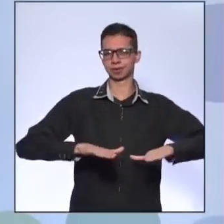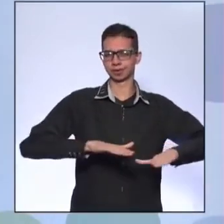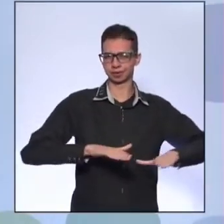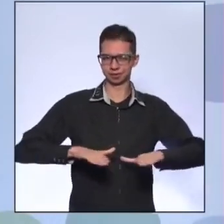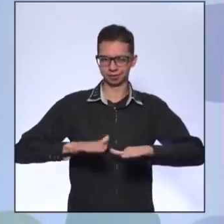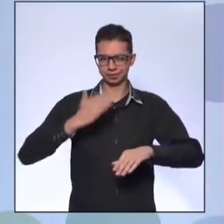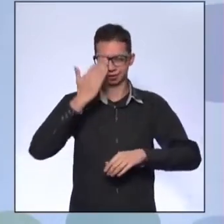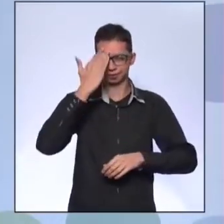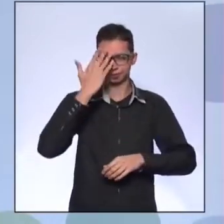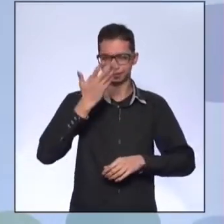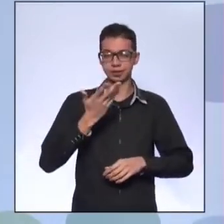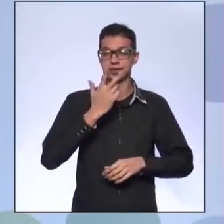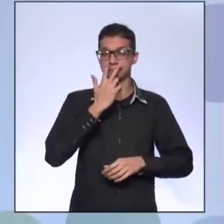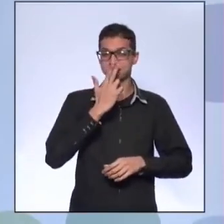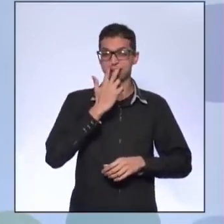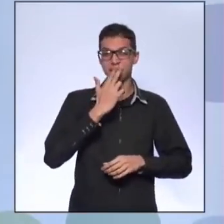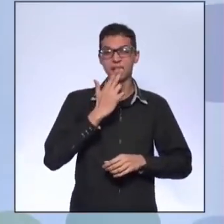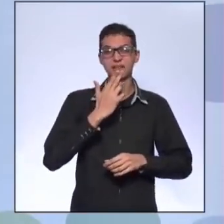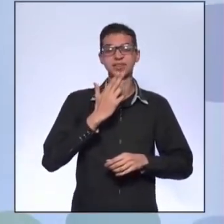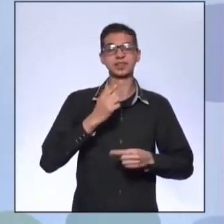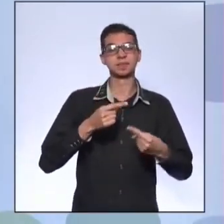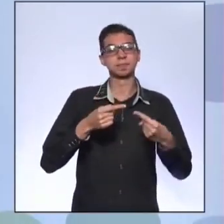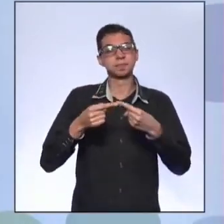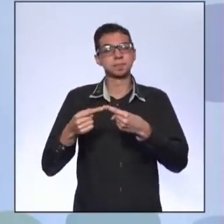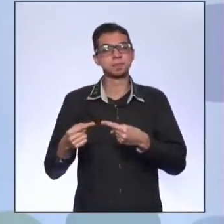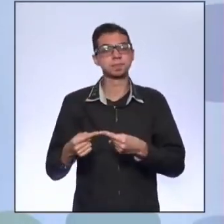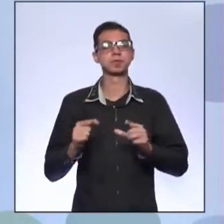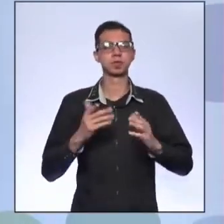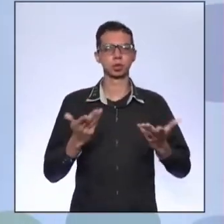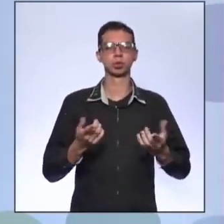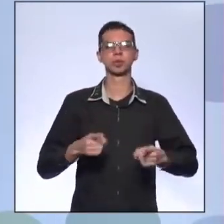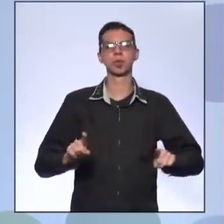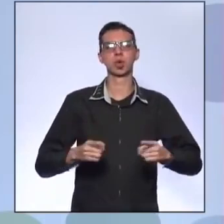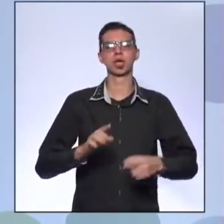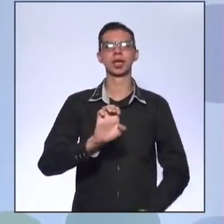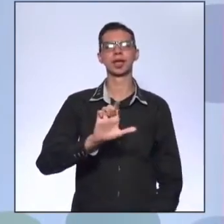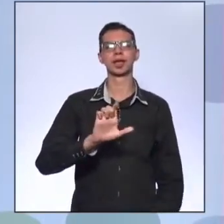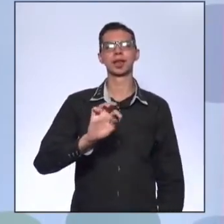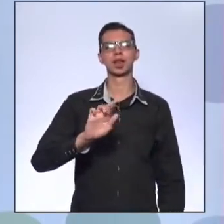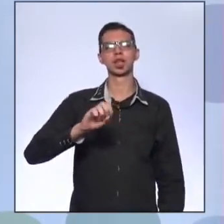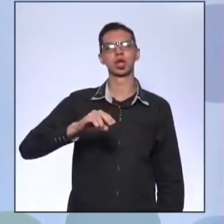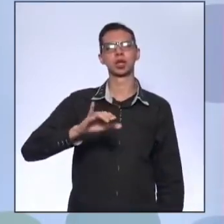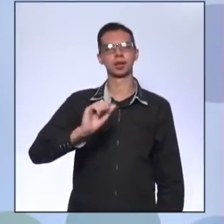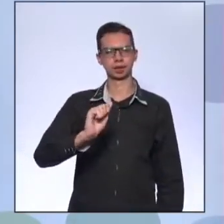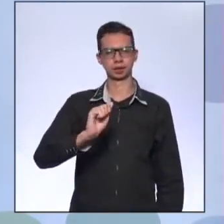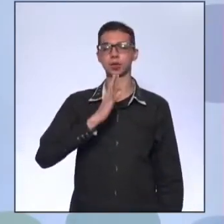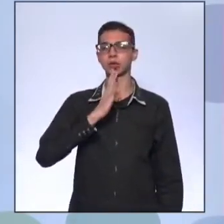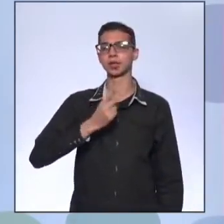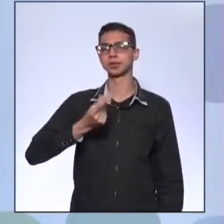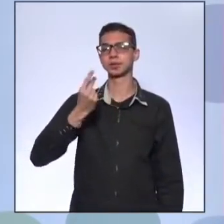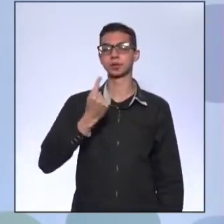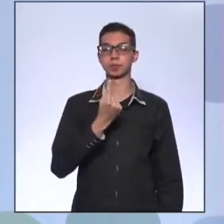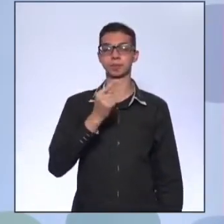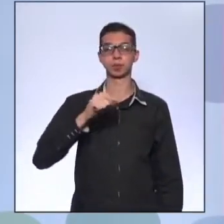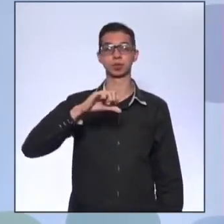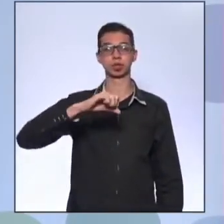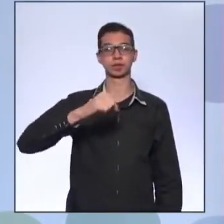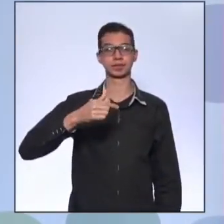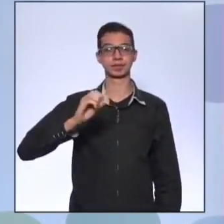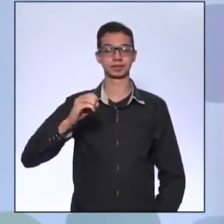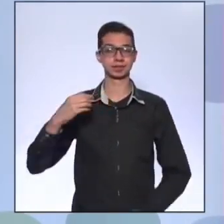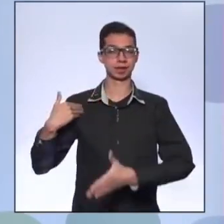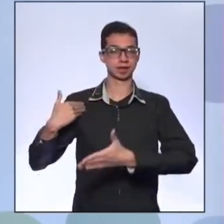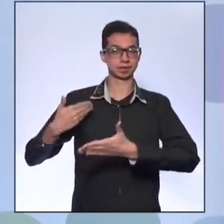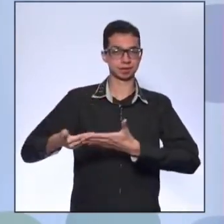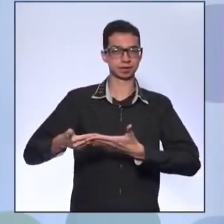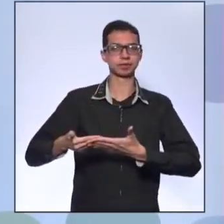tá? Então, praticamente todas as músicas eletrônicas que a gente conheceu da década de 70 para cá, todas